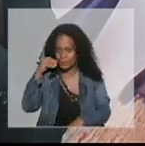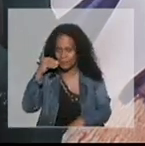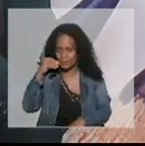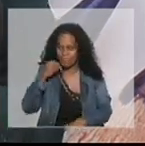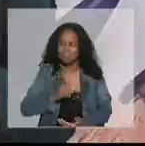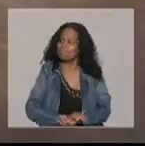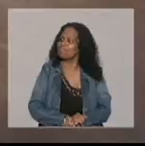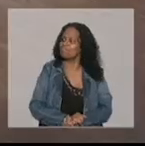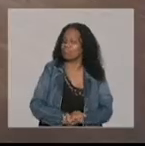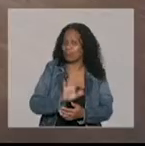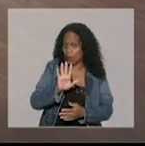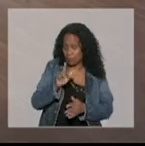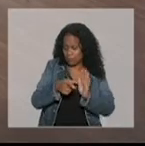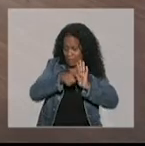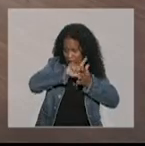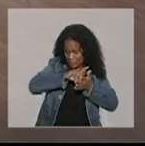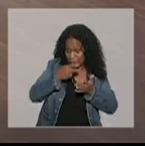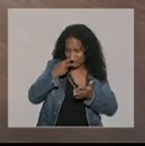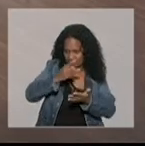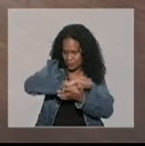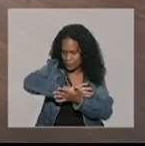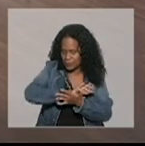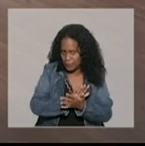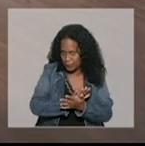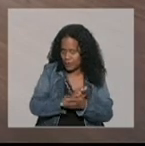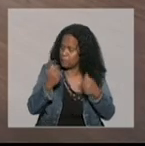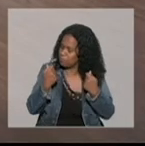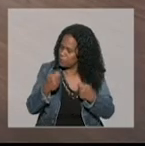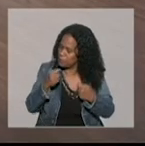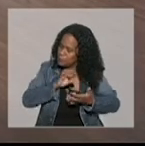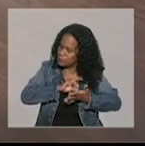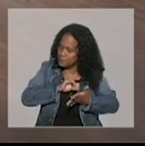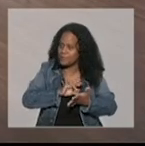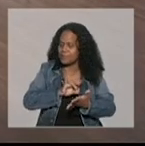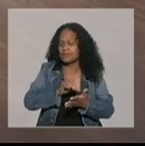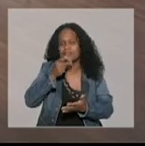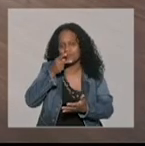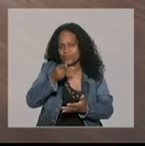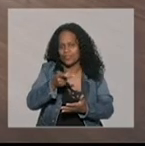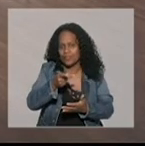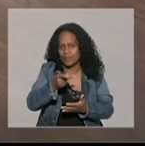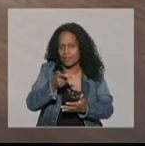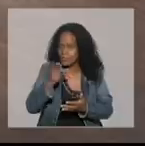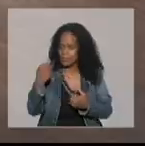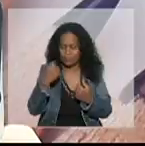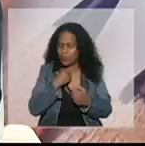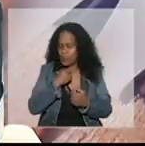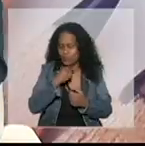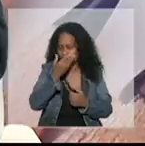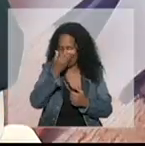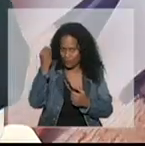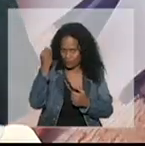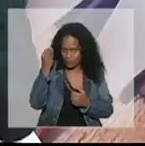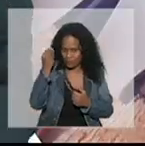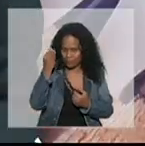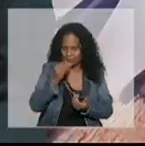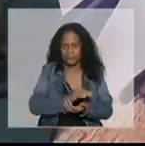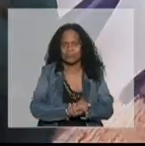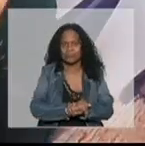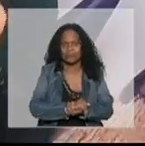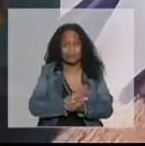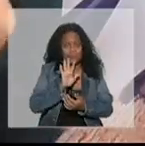e adolescentes. Antes de falar de preconceito, porque é algo que a gente realmente tem que falar, não pode deixar passar